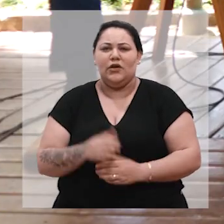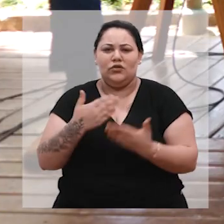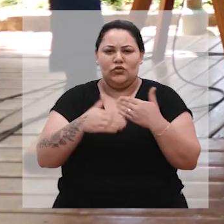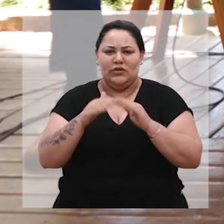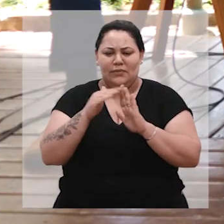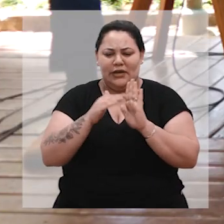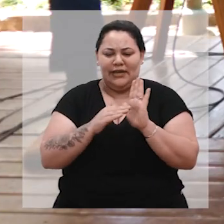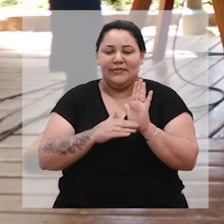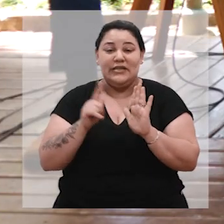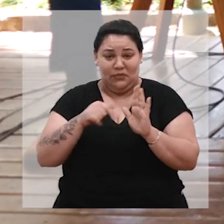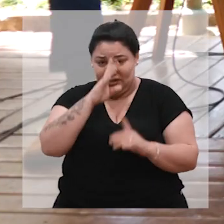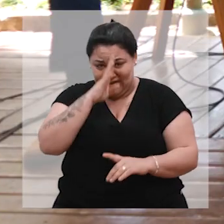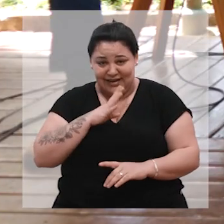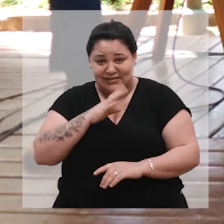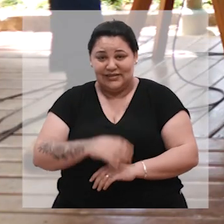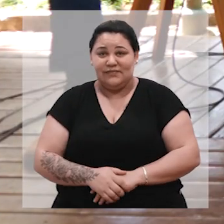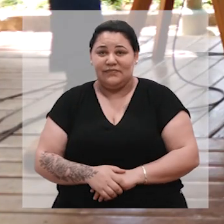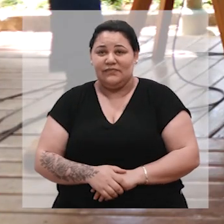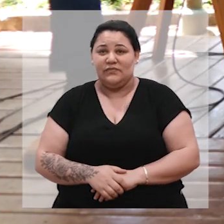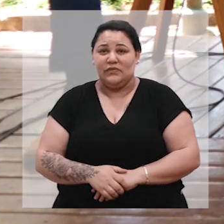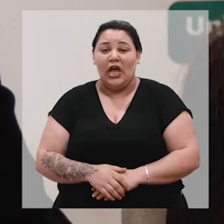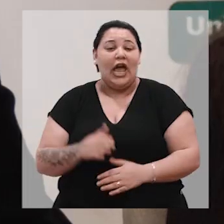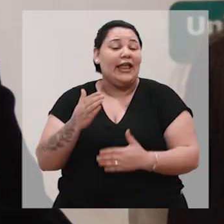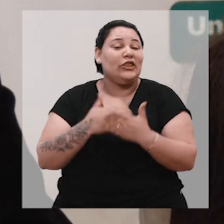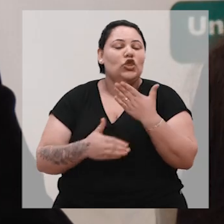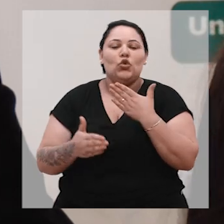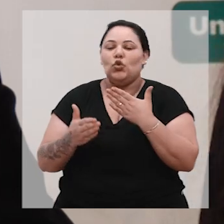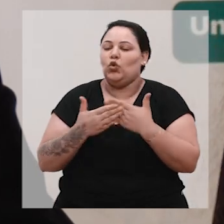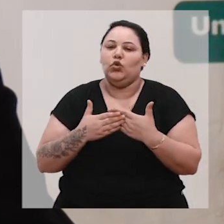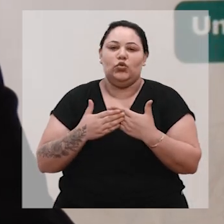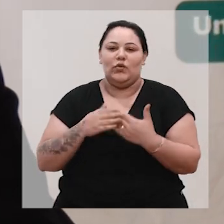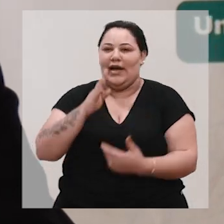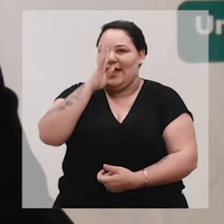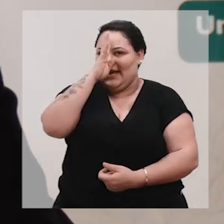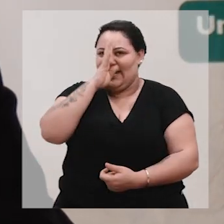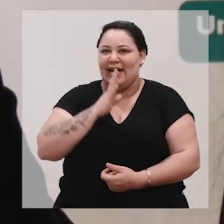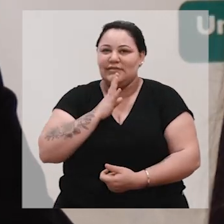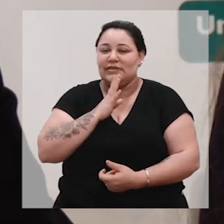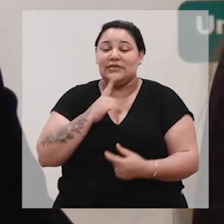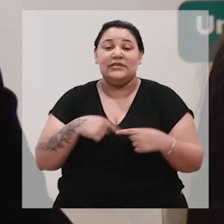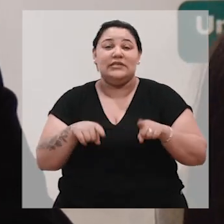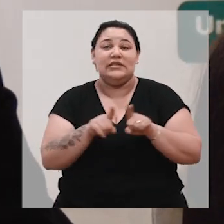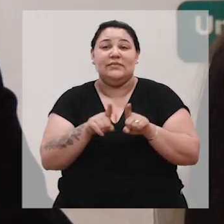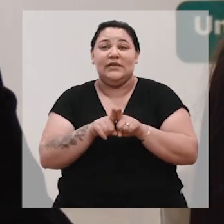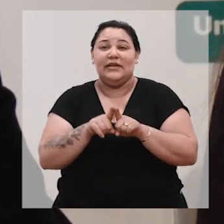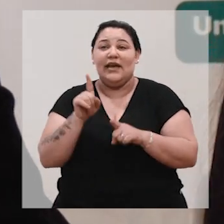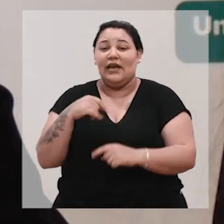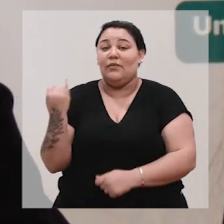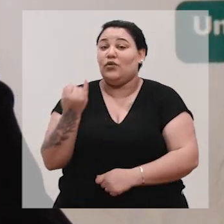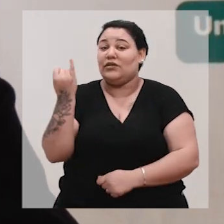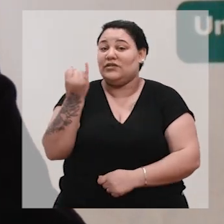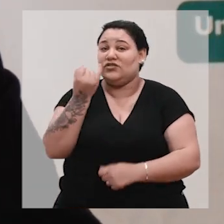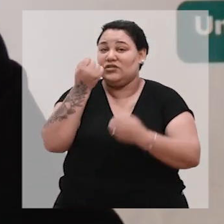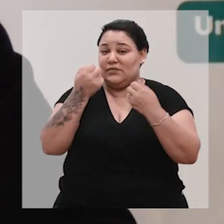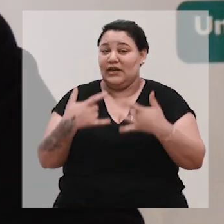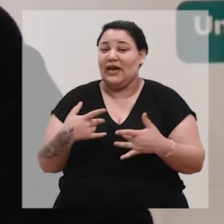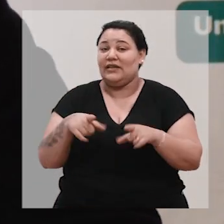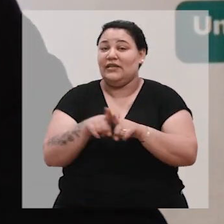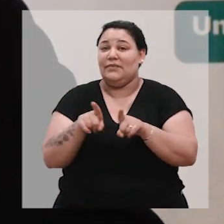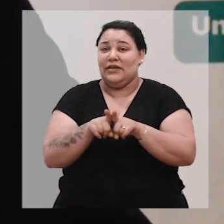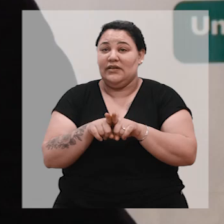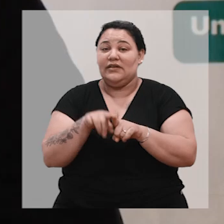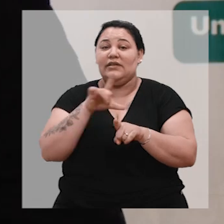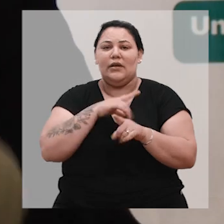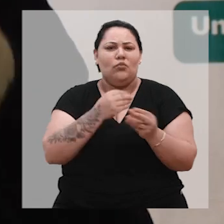Toda a programação da feira é gratuita? Toda a programação da feira é gratuita, tá? Inclusive, é importante destacar,